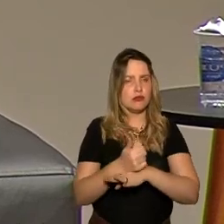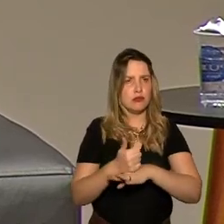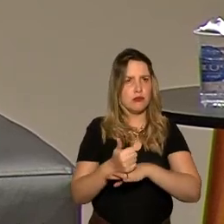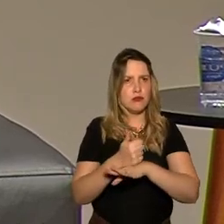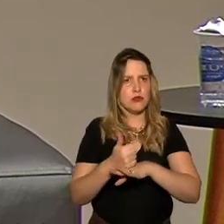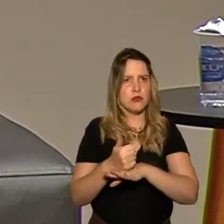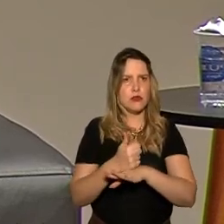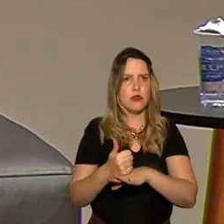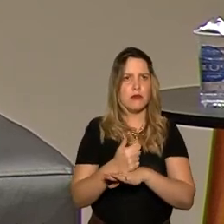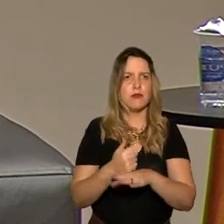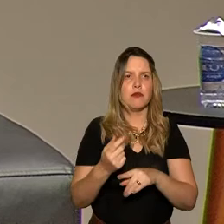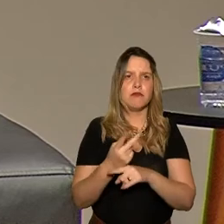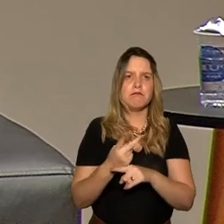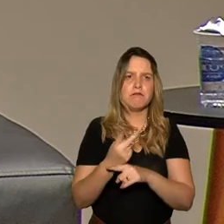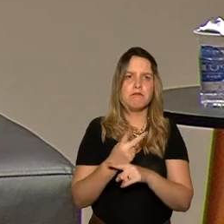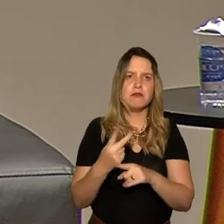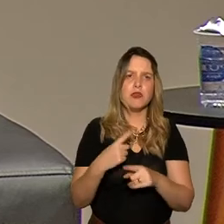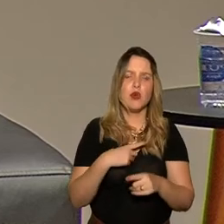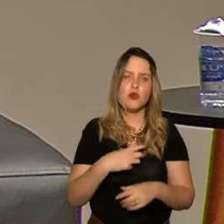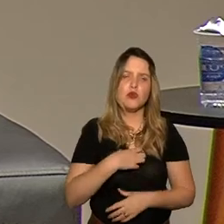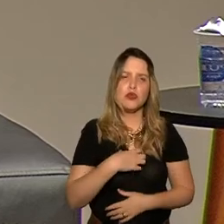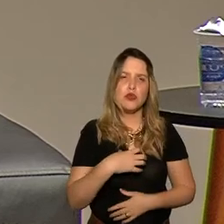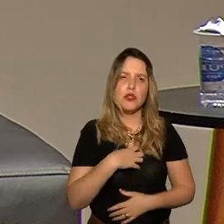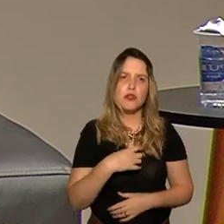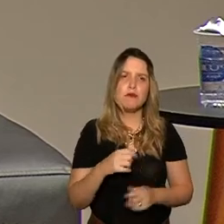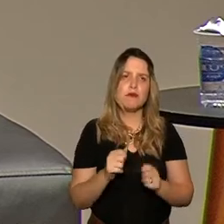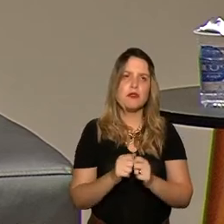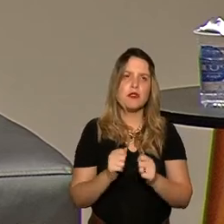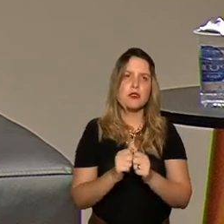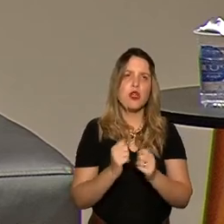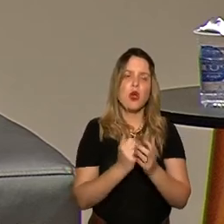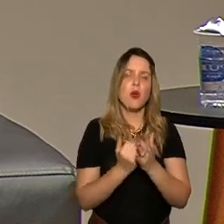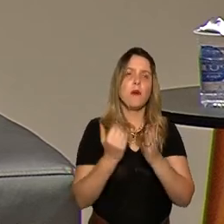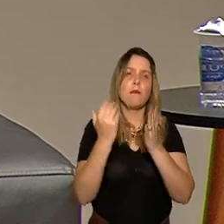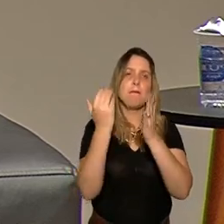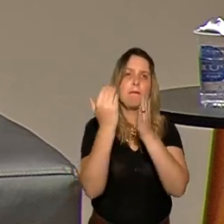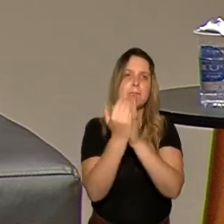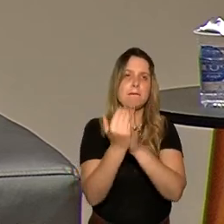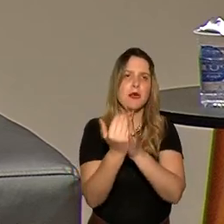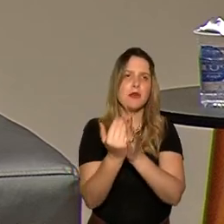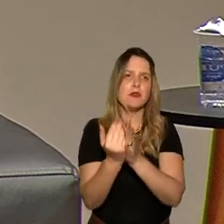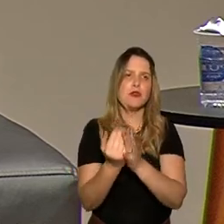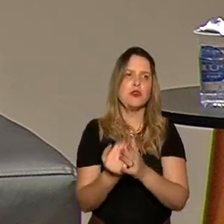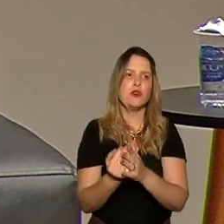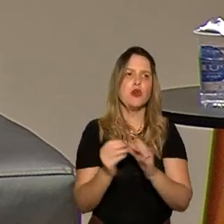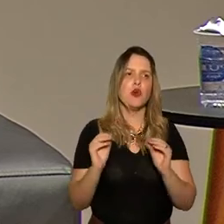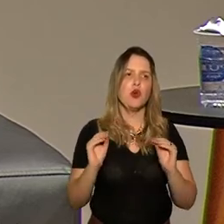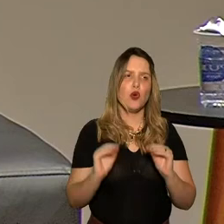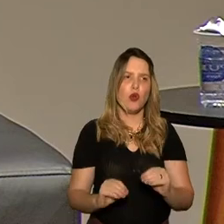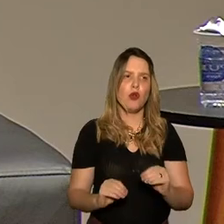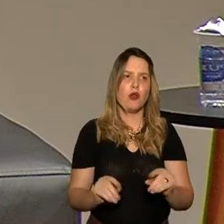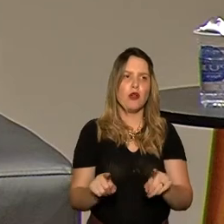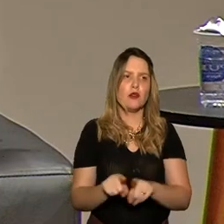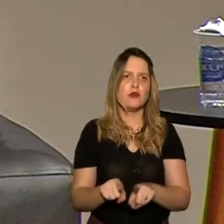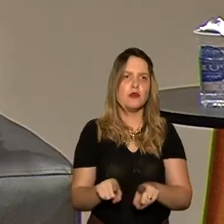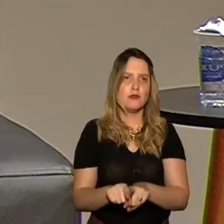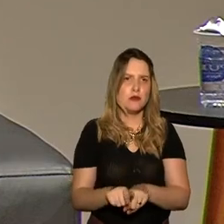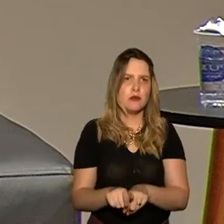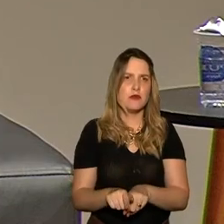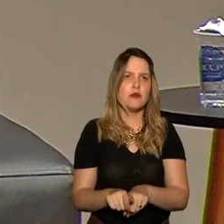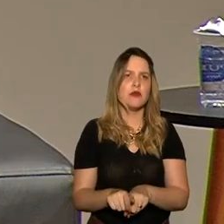público forçado que era um jeito de fazer a máquina institucional funcionar de modo também captar recursos